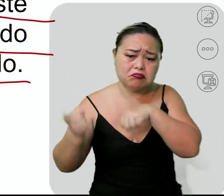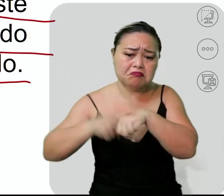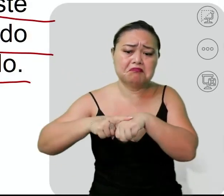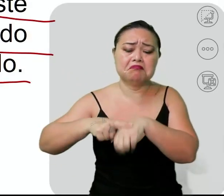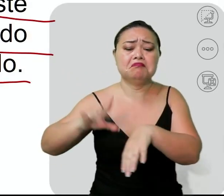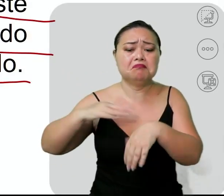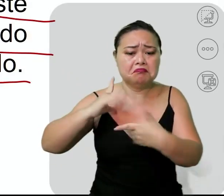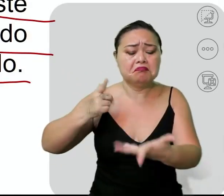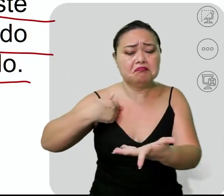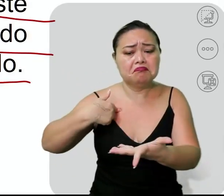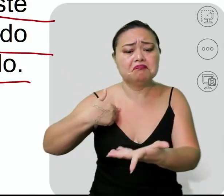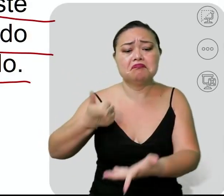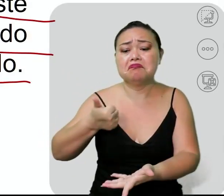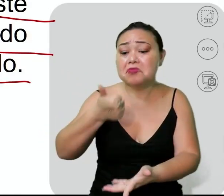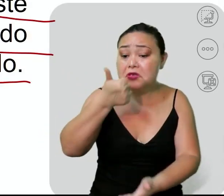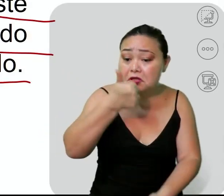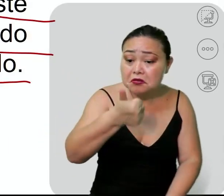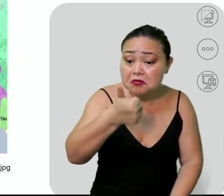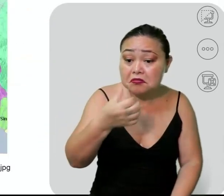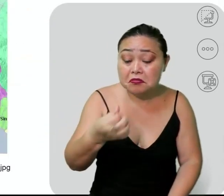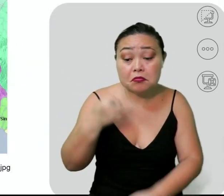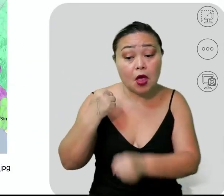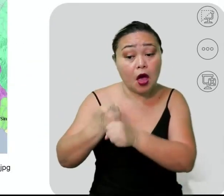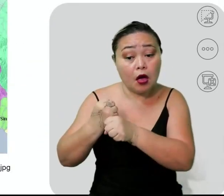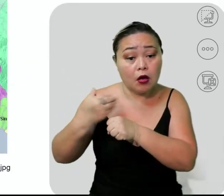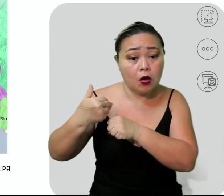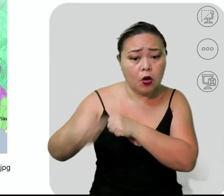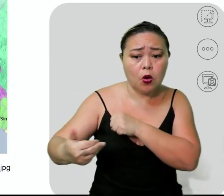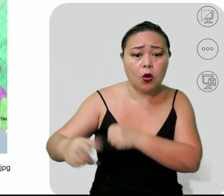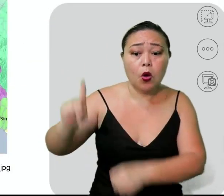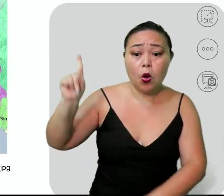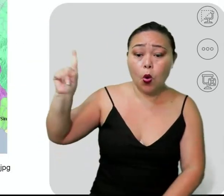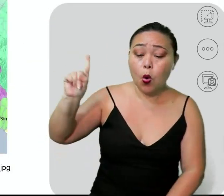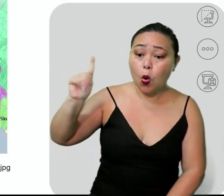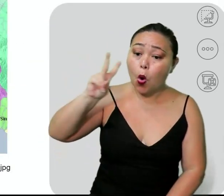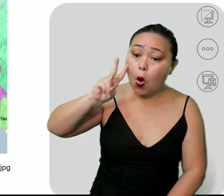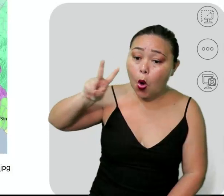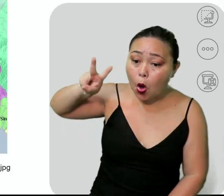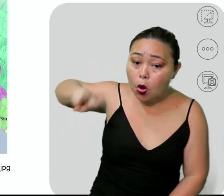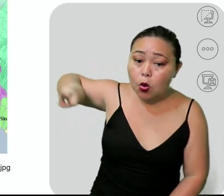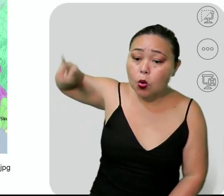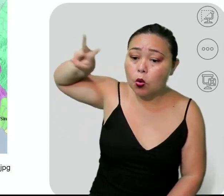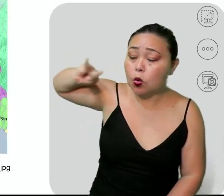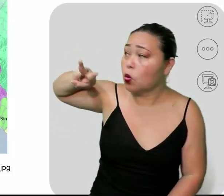peste negra. 116 anos. Olha lá. Olha aí.